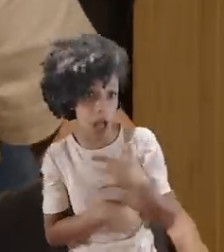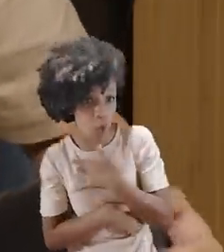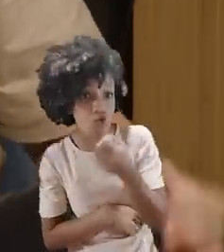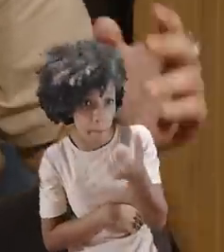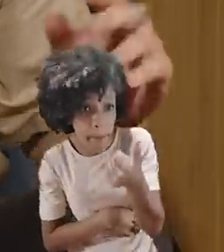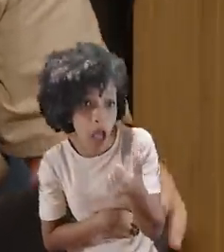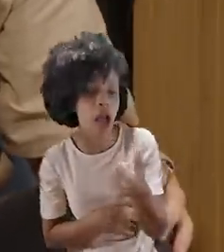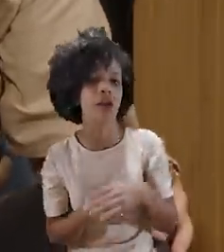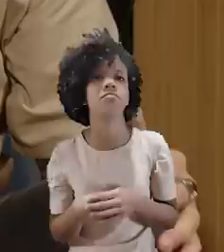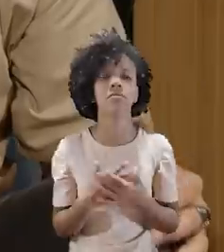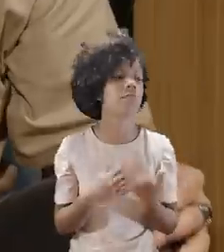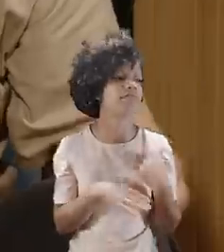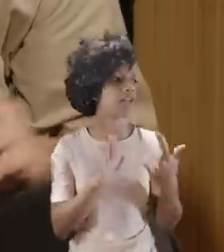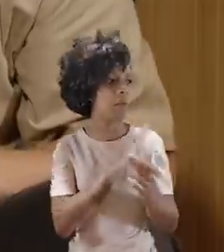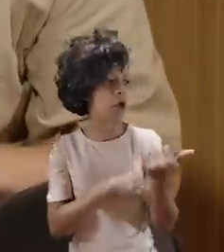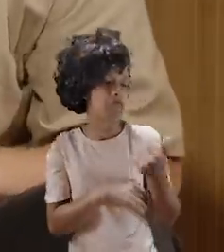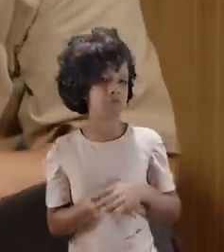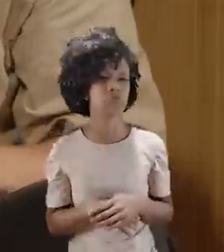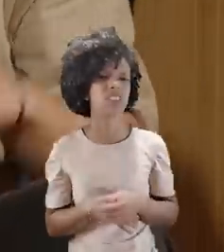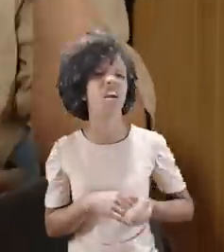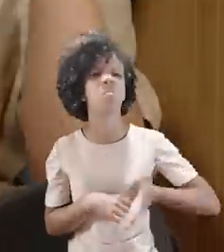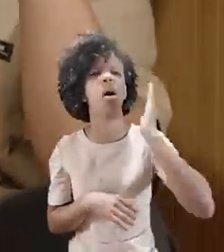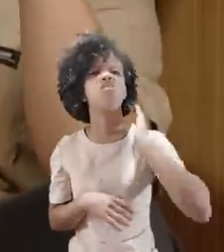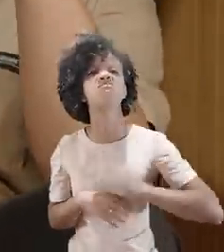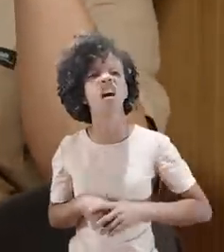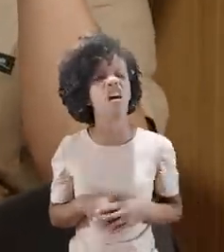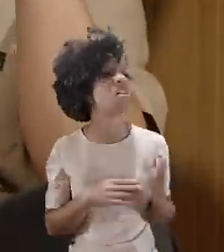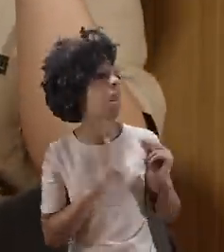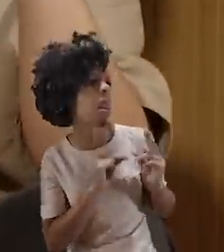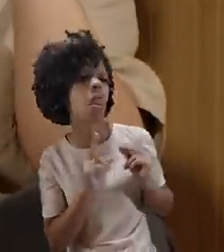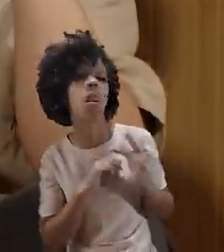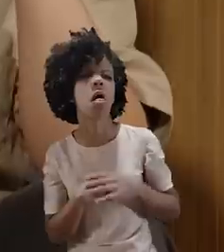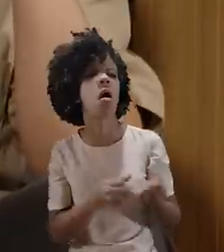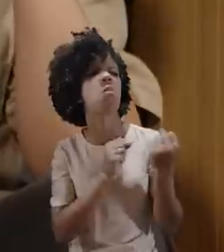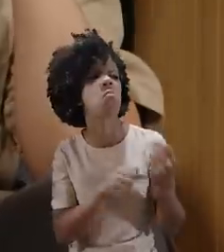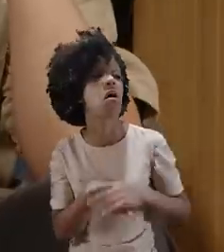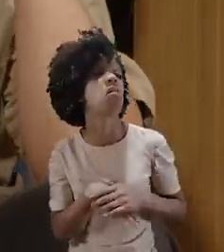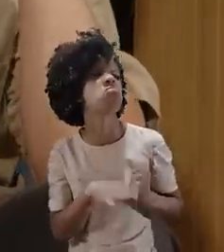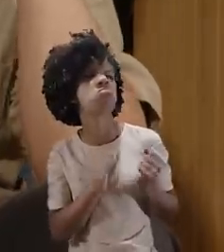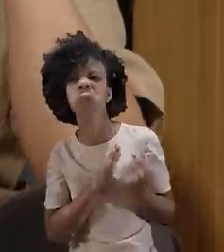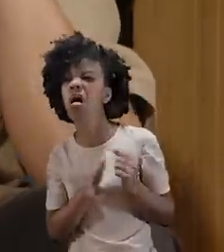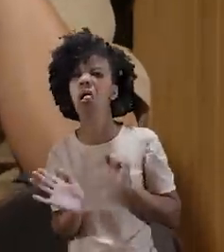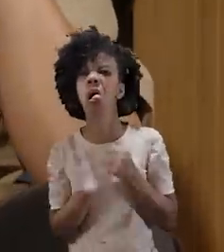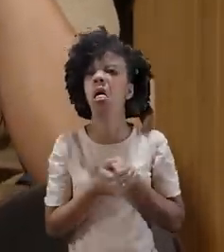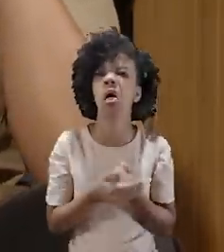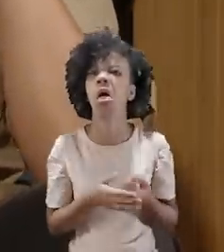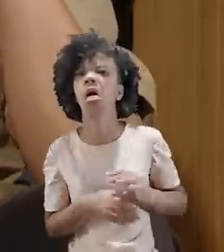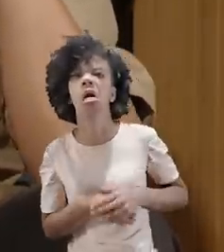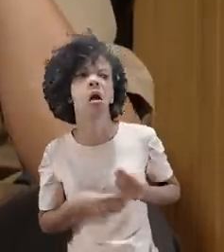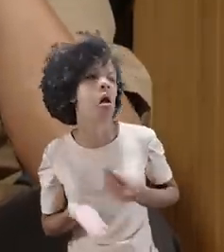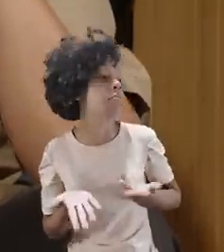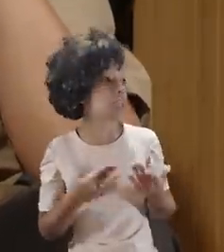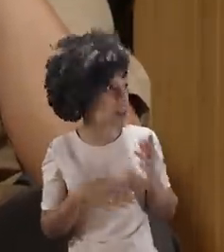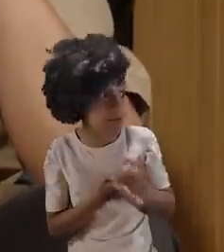tá passa o quê para não cara vai embora isso agora usam mano se eu penso eu penso que tem um monte de máquina e não só na